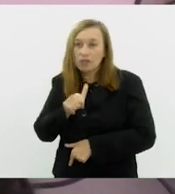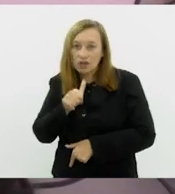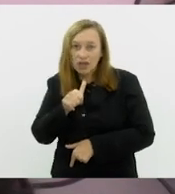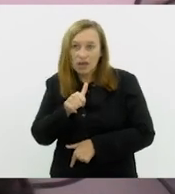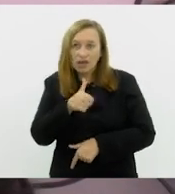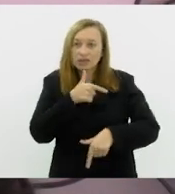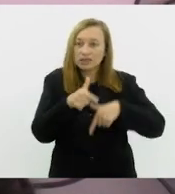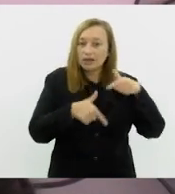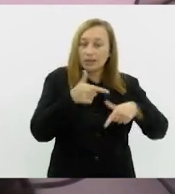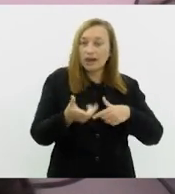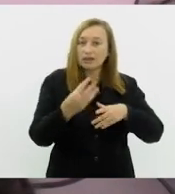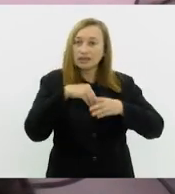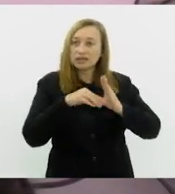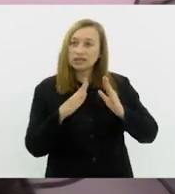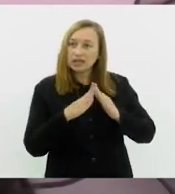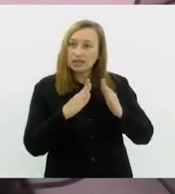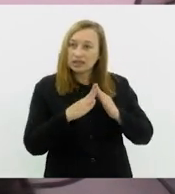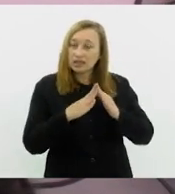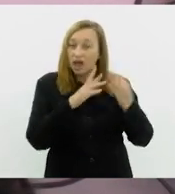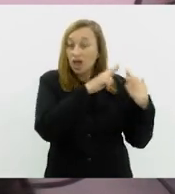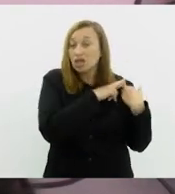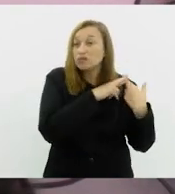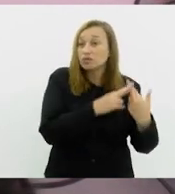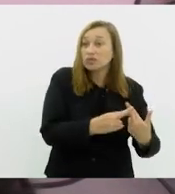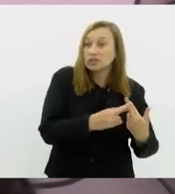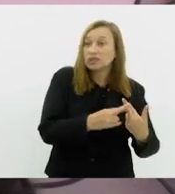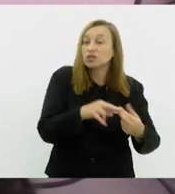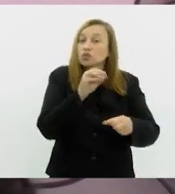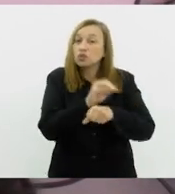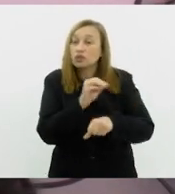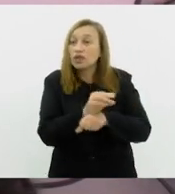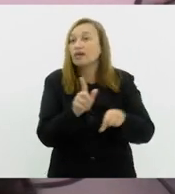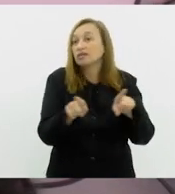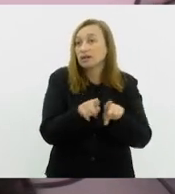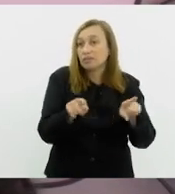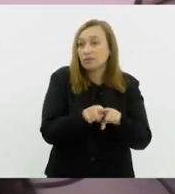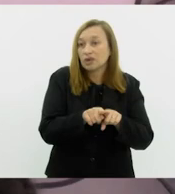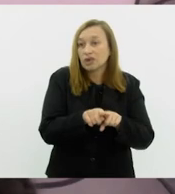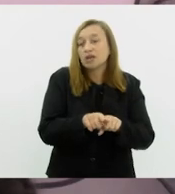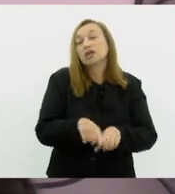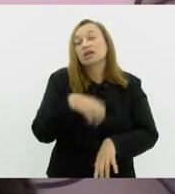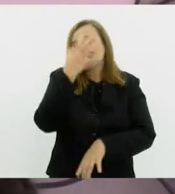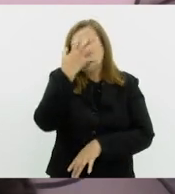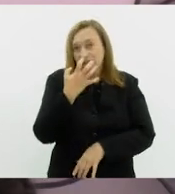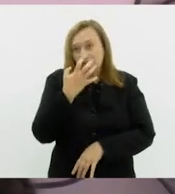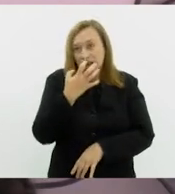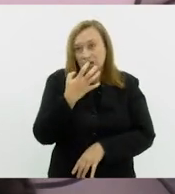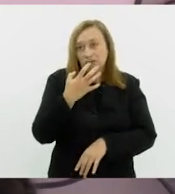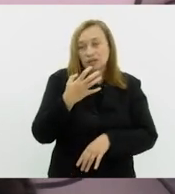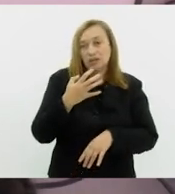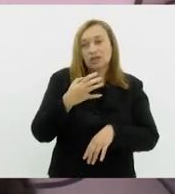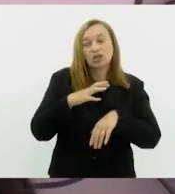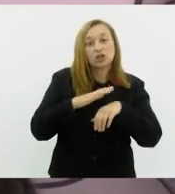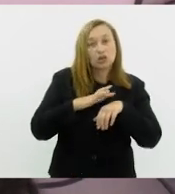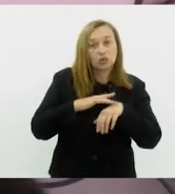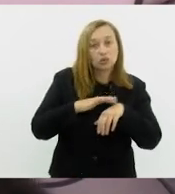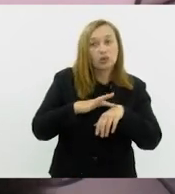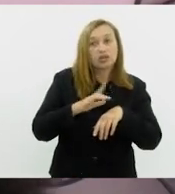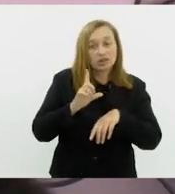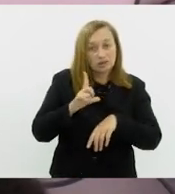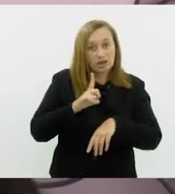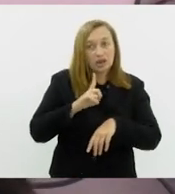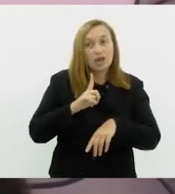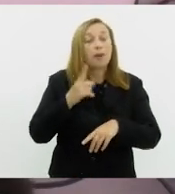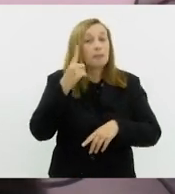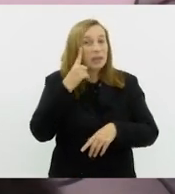né, com essa responsabilidade do cuidado também, é uma coisa muito séria e adoecedora. Então, a gente